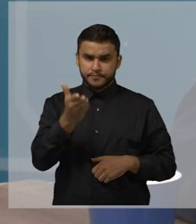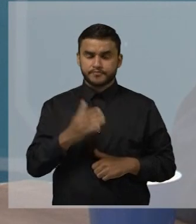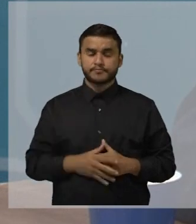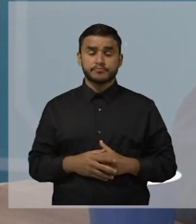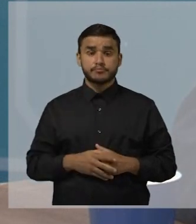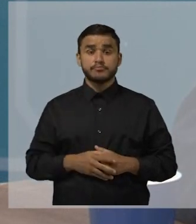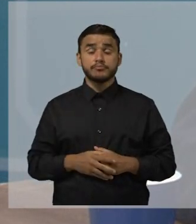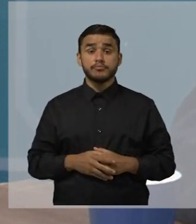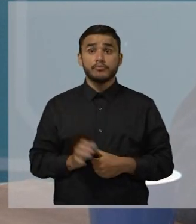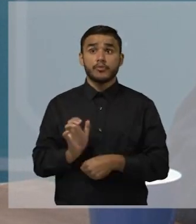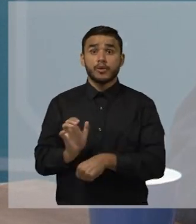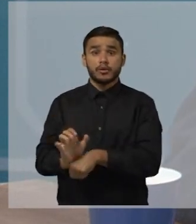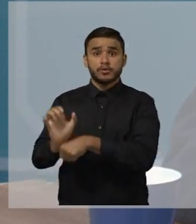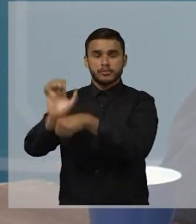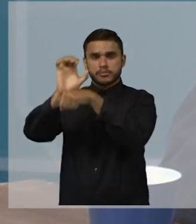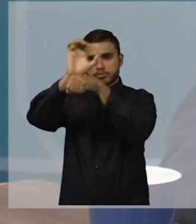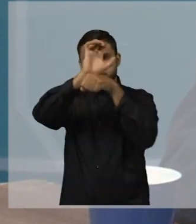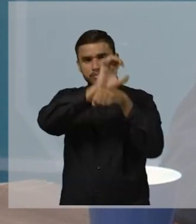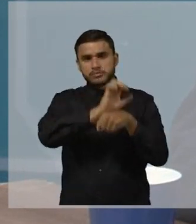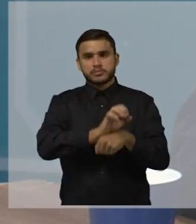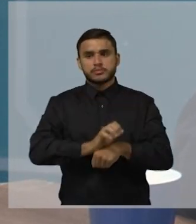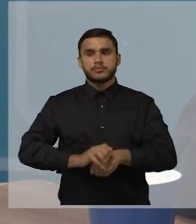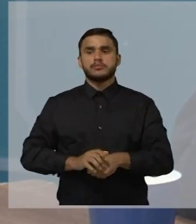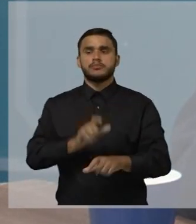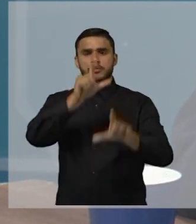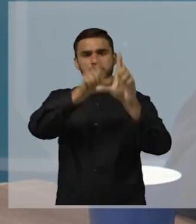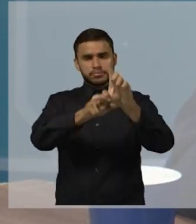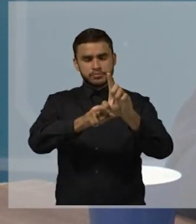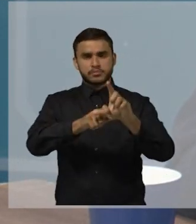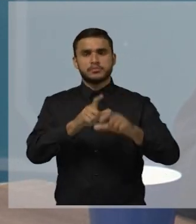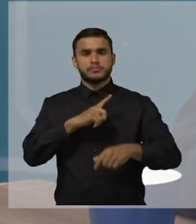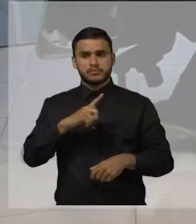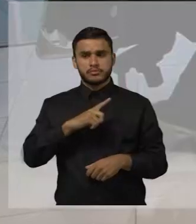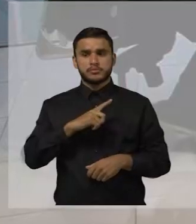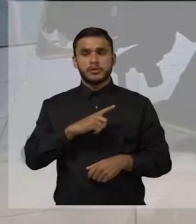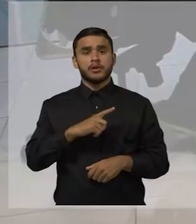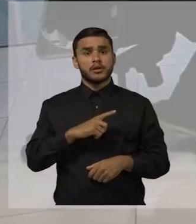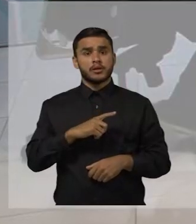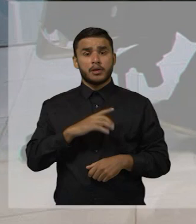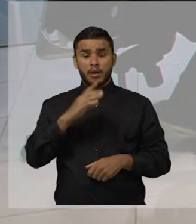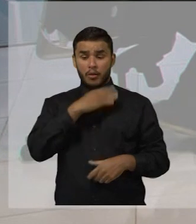estados hoje, todos são altamente devedores, inclusive da União.